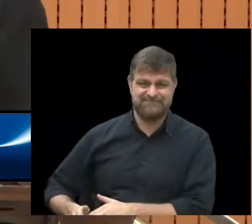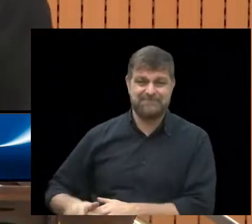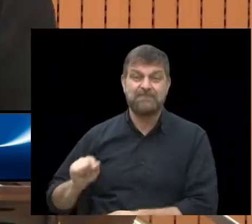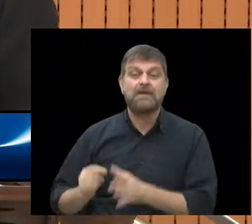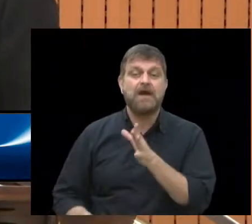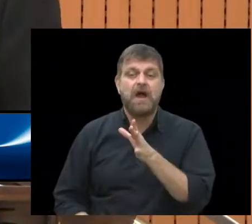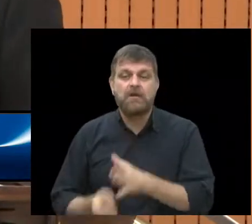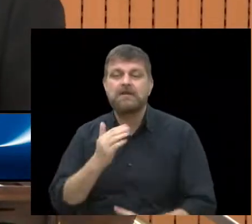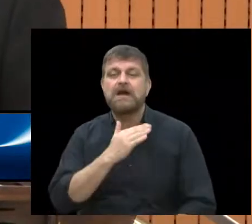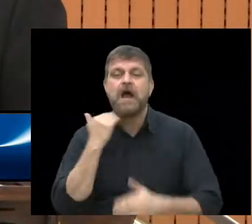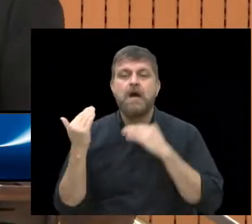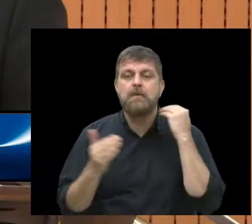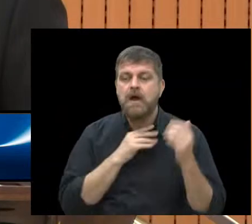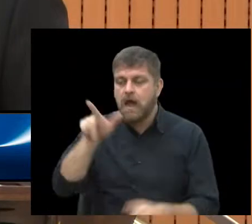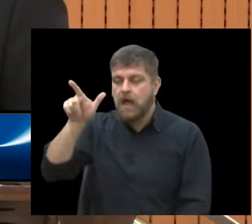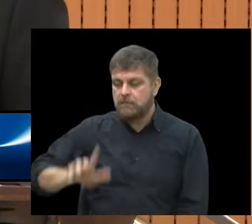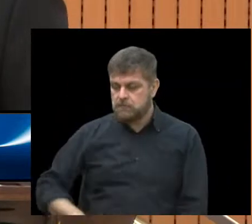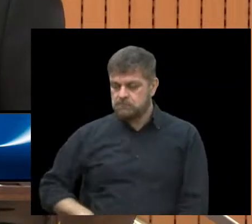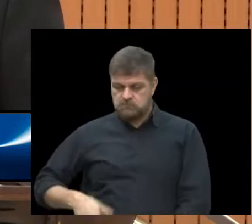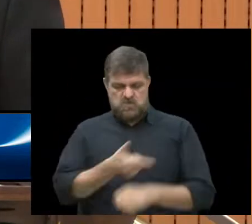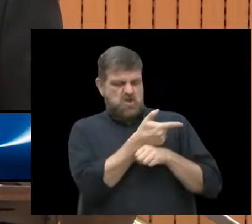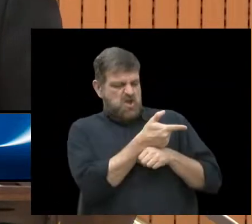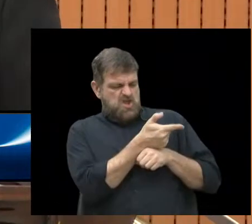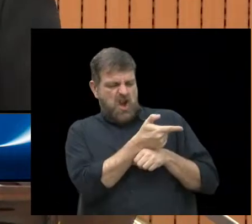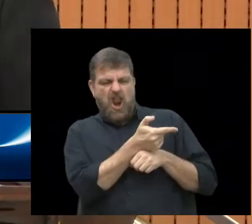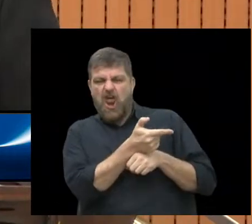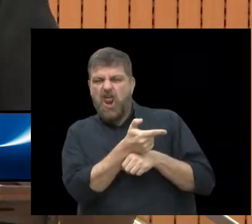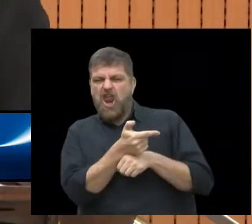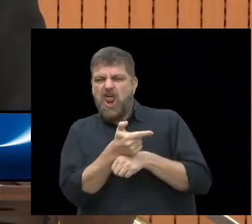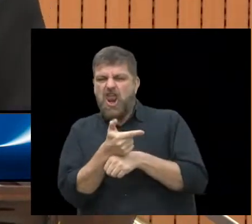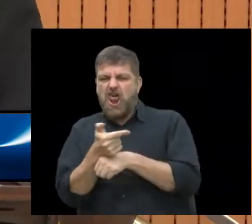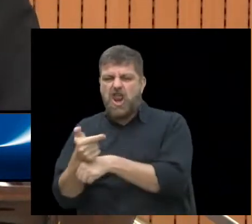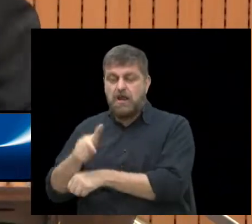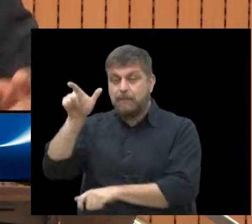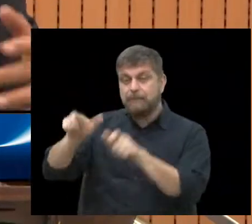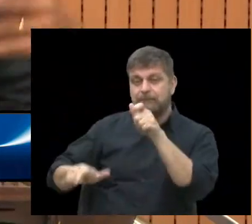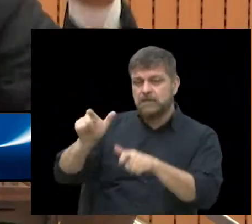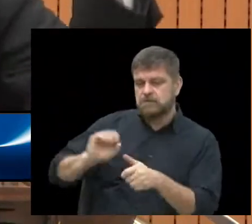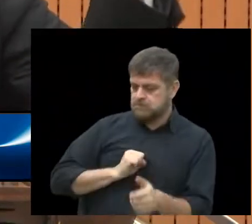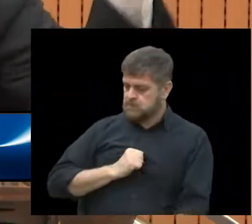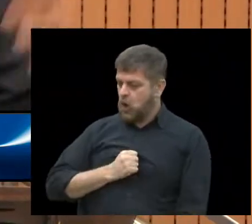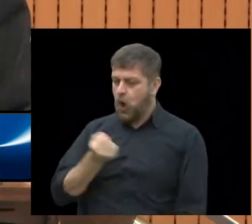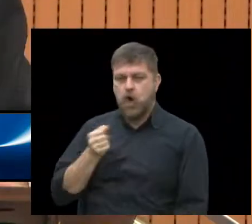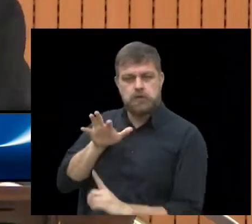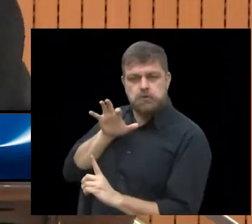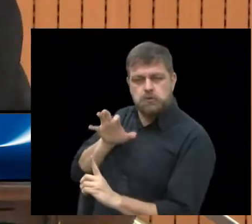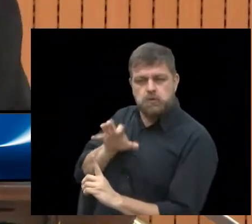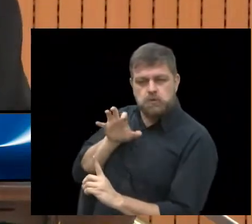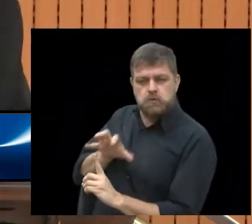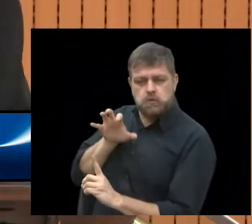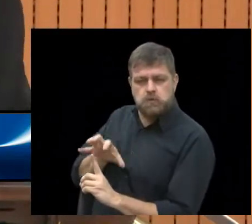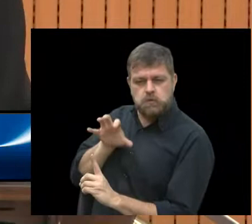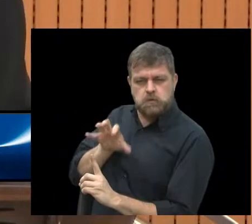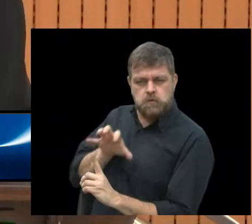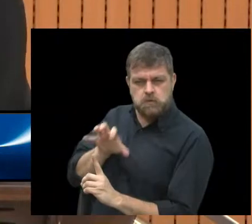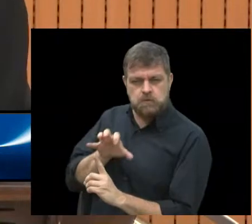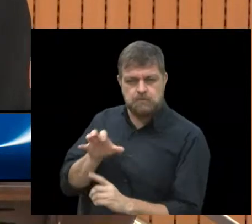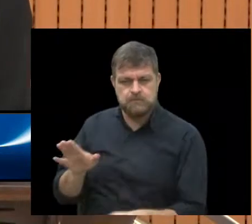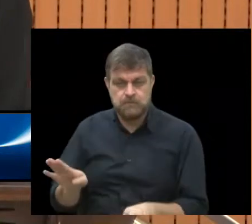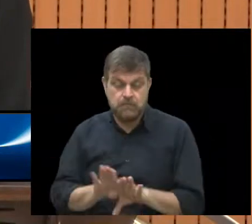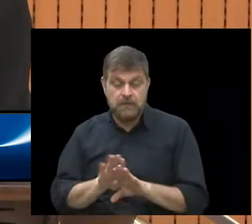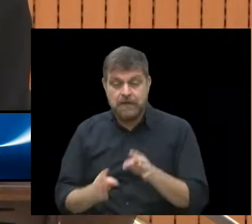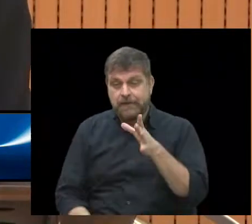morte é a arma na mão de algum indivíduo movido por qualquer outra motivação